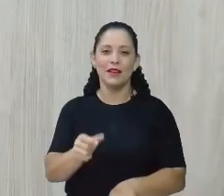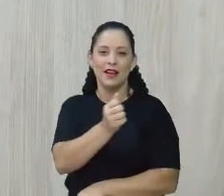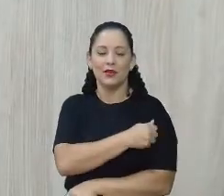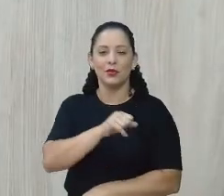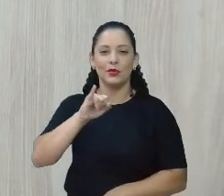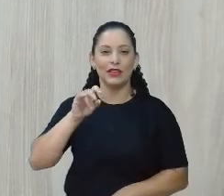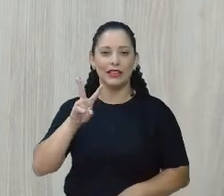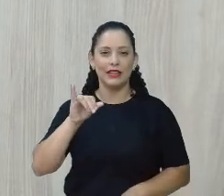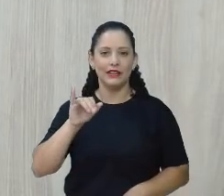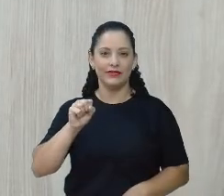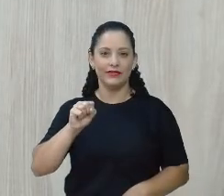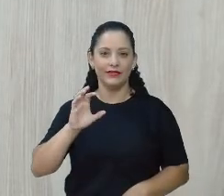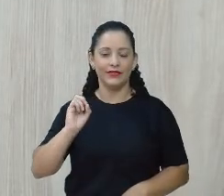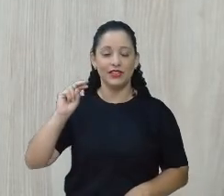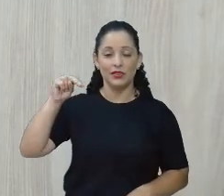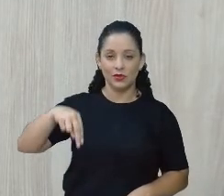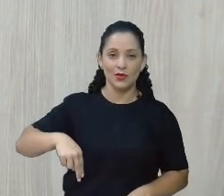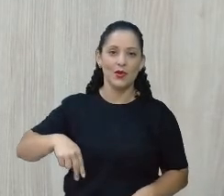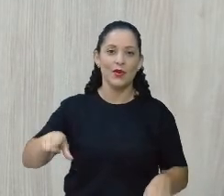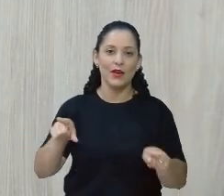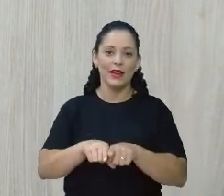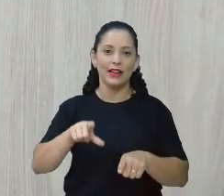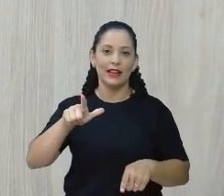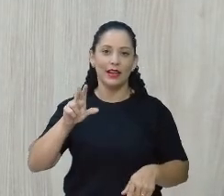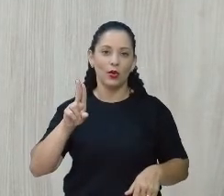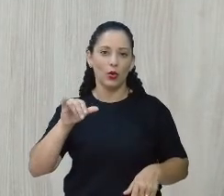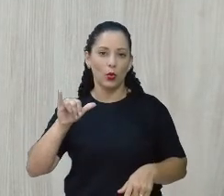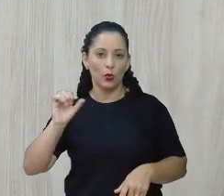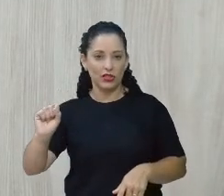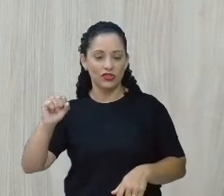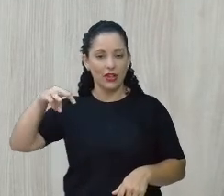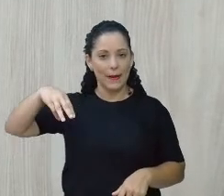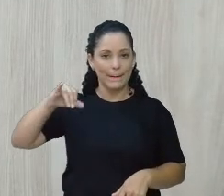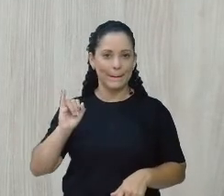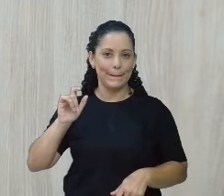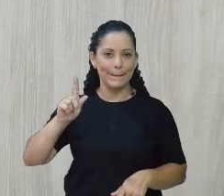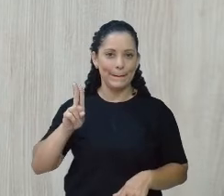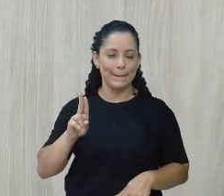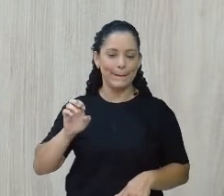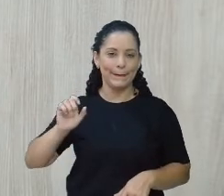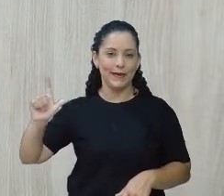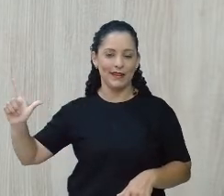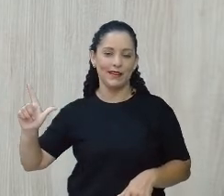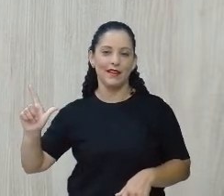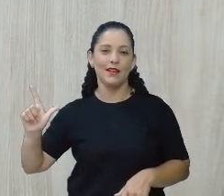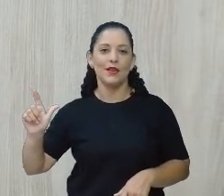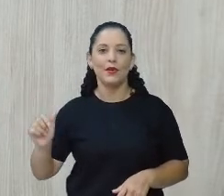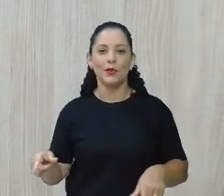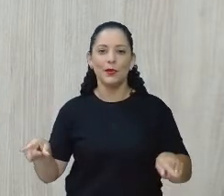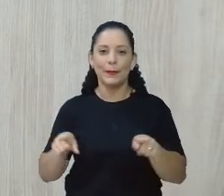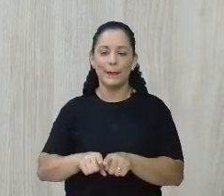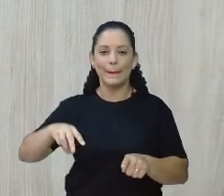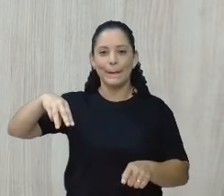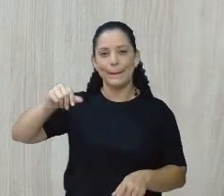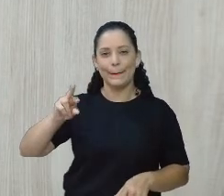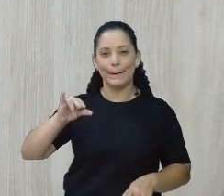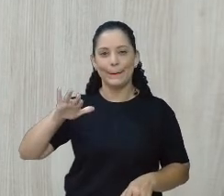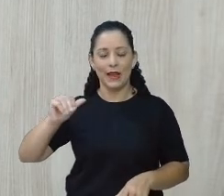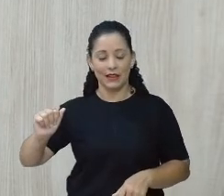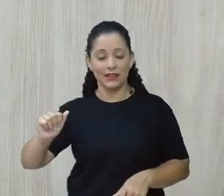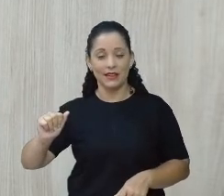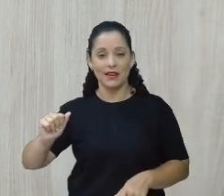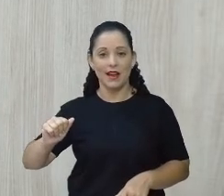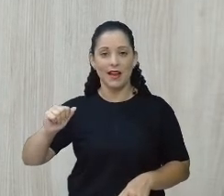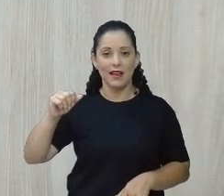Divino Espírito Santo, Luiz Miguel Vieira Borges, da escola Dom Bosco, Maria Eduarda, da escola